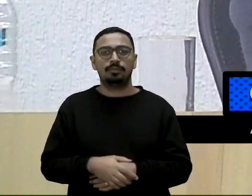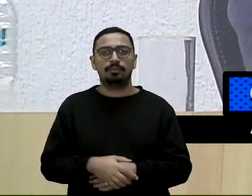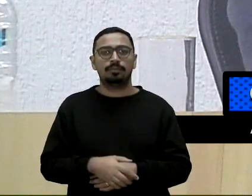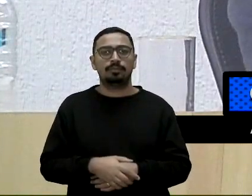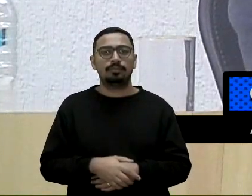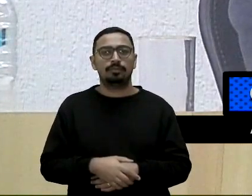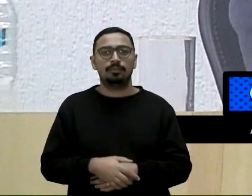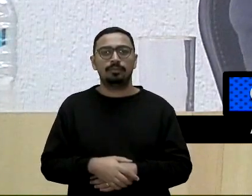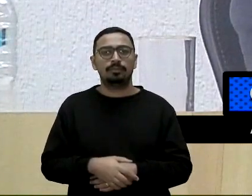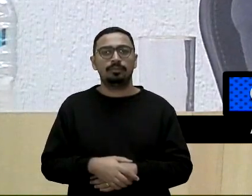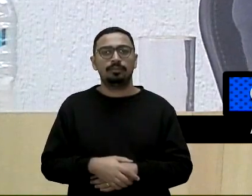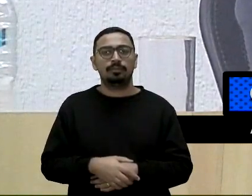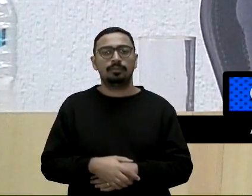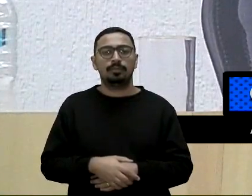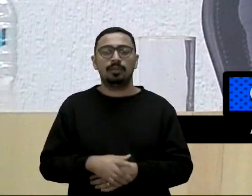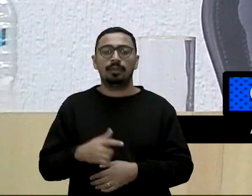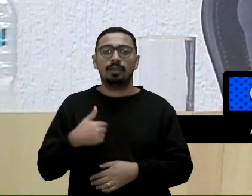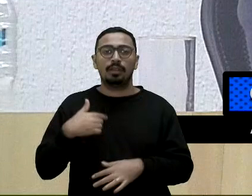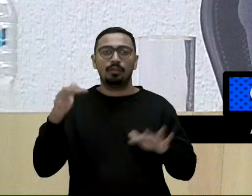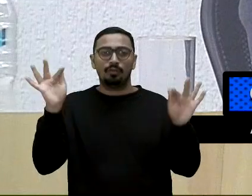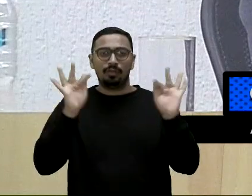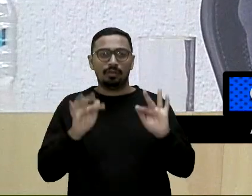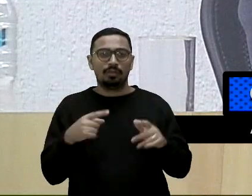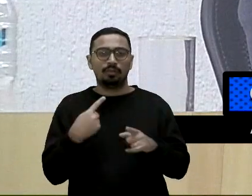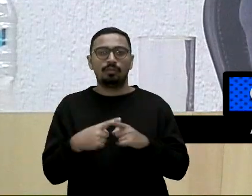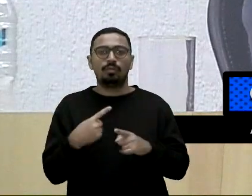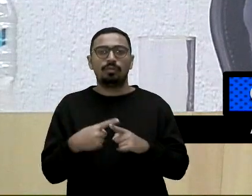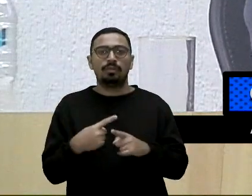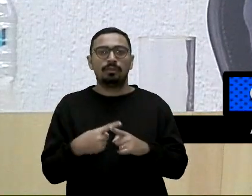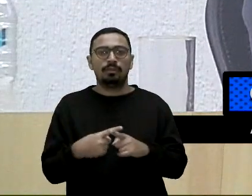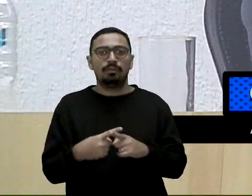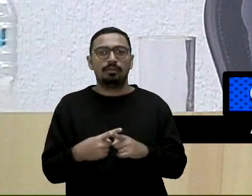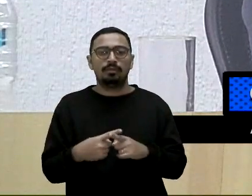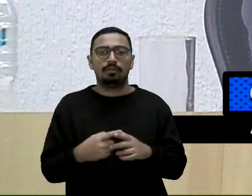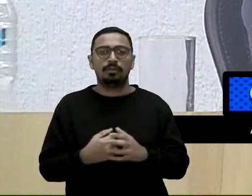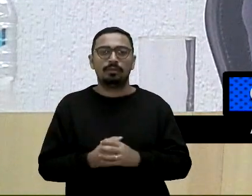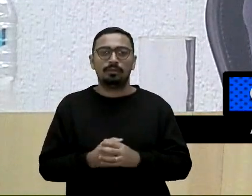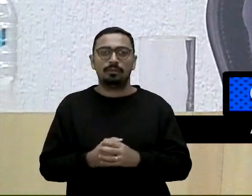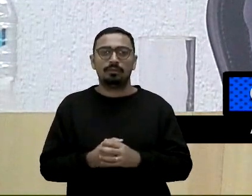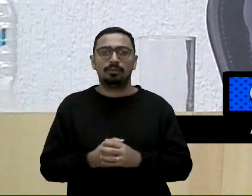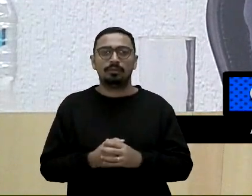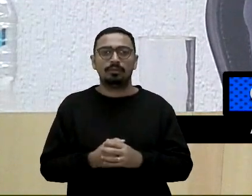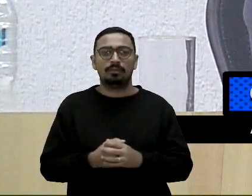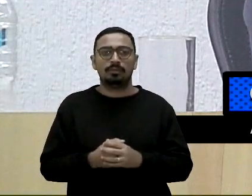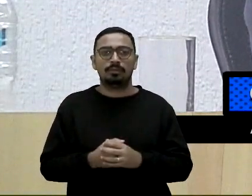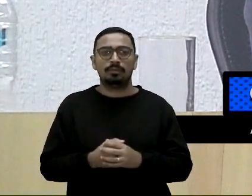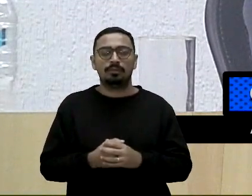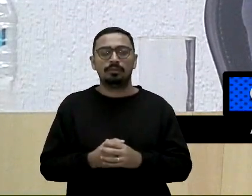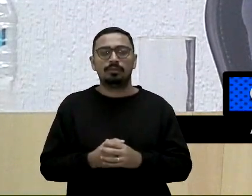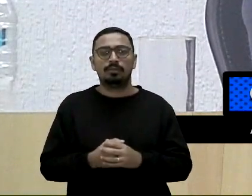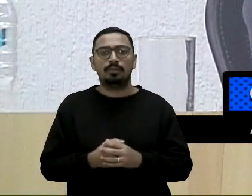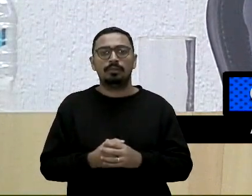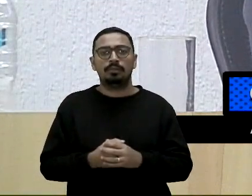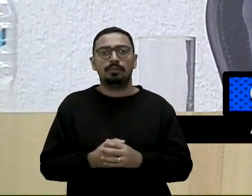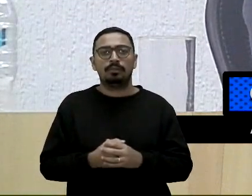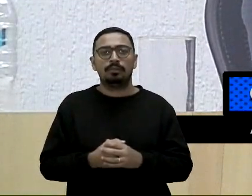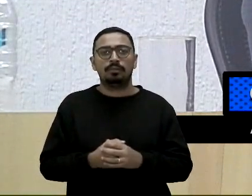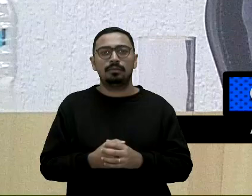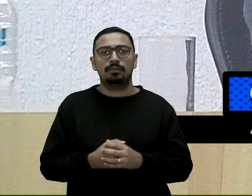Agradeço o convite, porque nós lá na psicologia temos muito a contribuir, né?